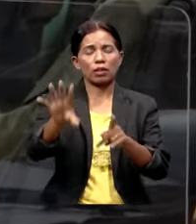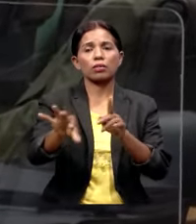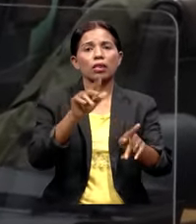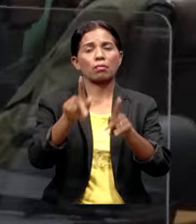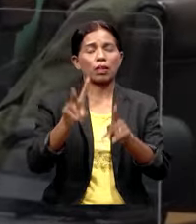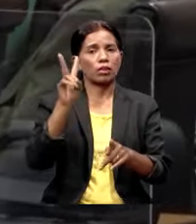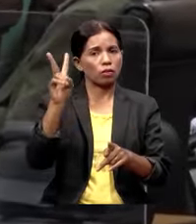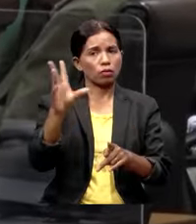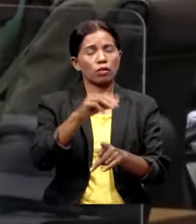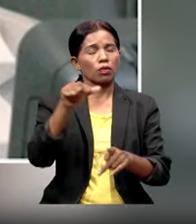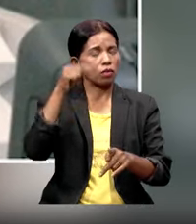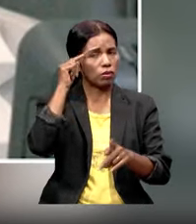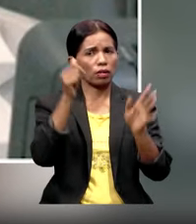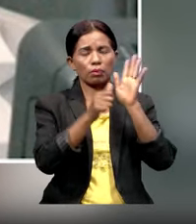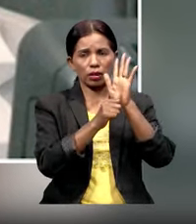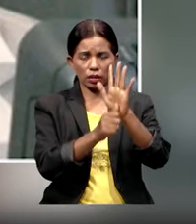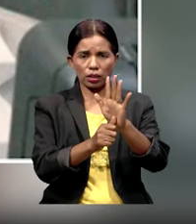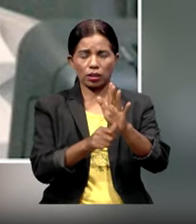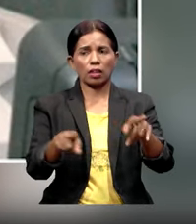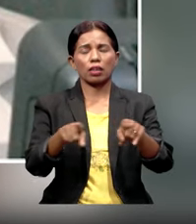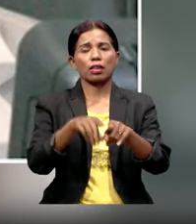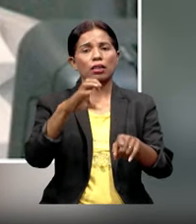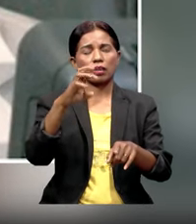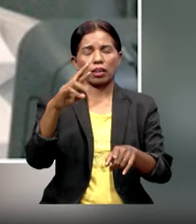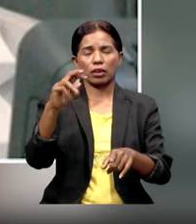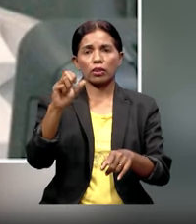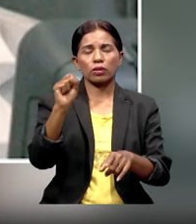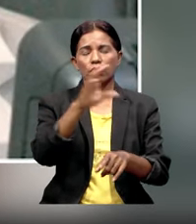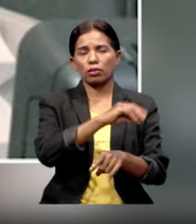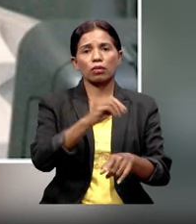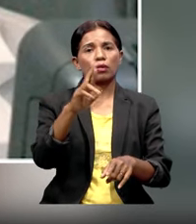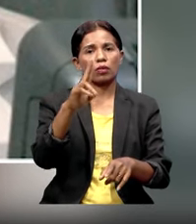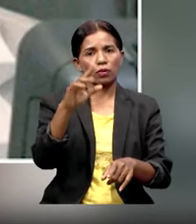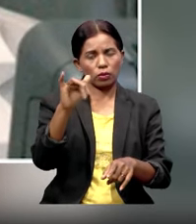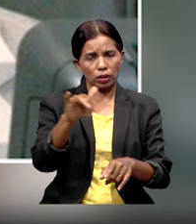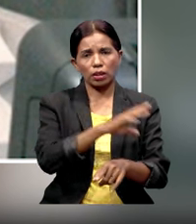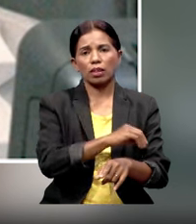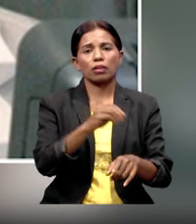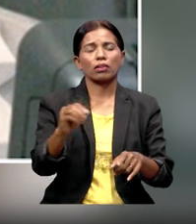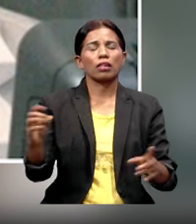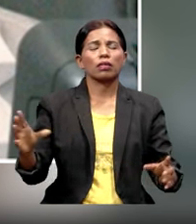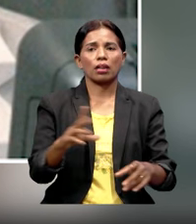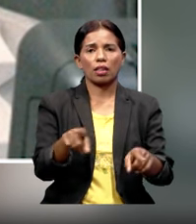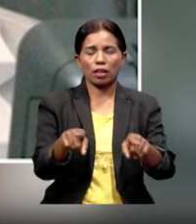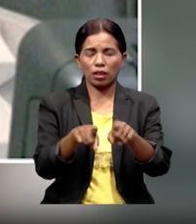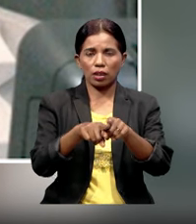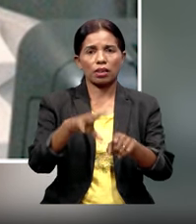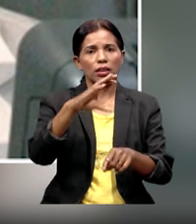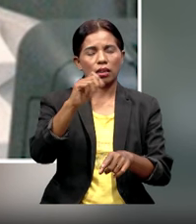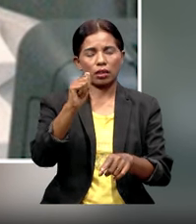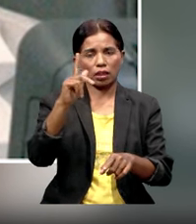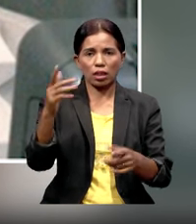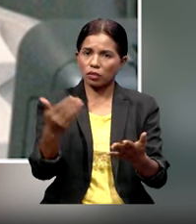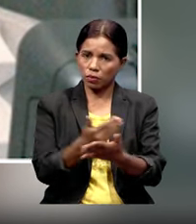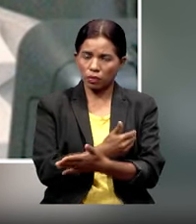na mesma Governo apresenta ona, Hanessa Sérgio Ornai, no Rui Pereira, a tu assume cargo comissário comissão anticorrupção. Também